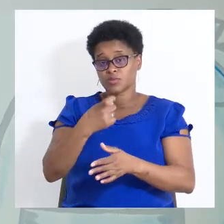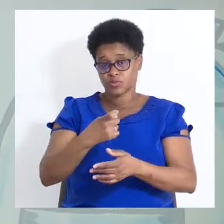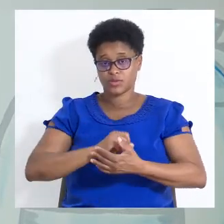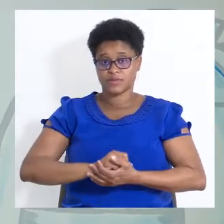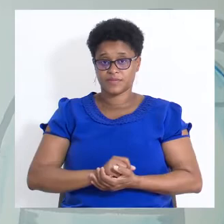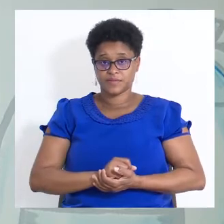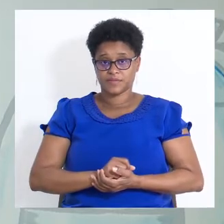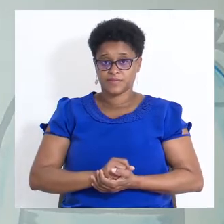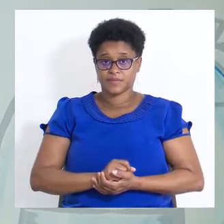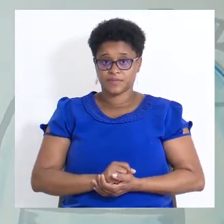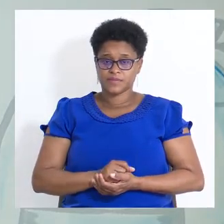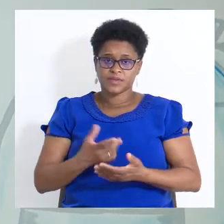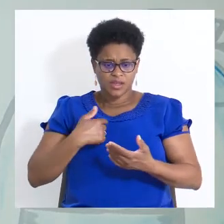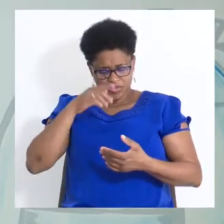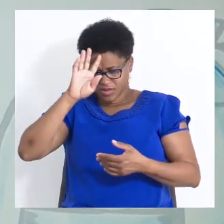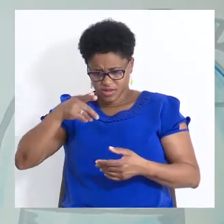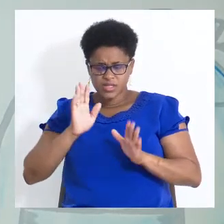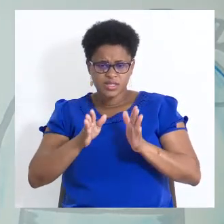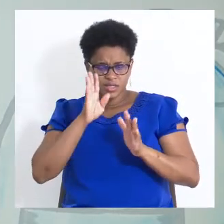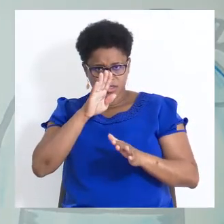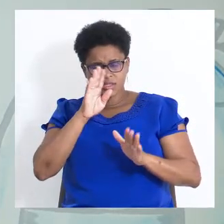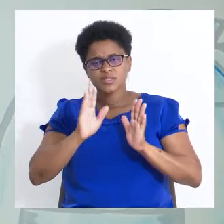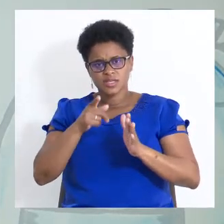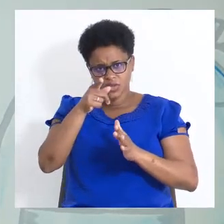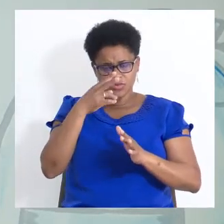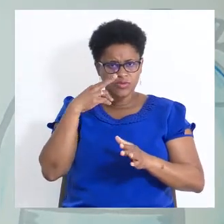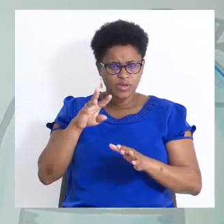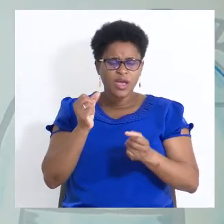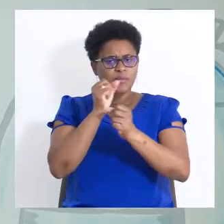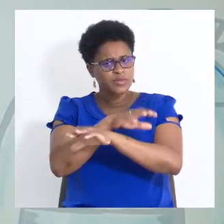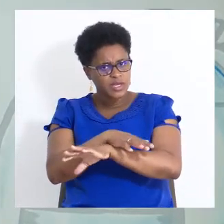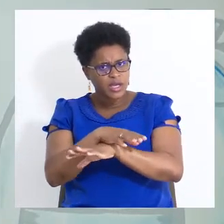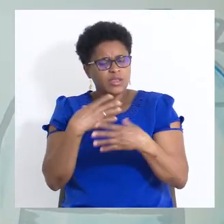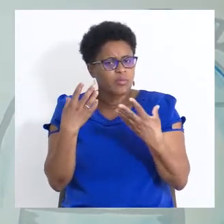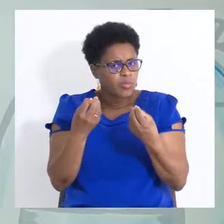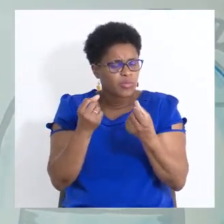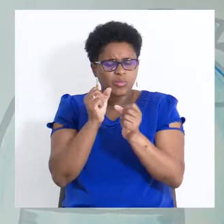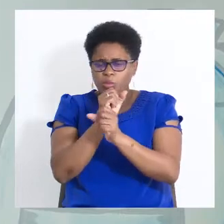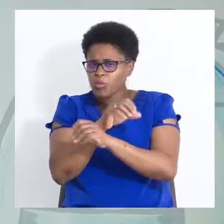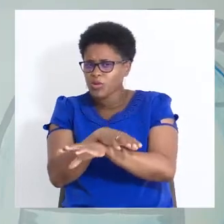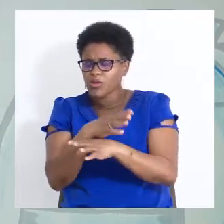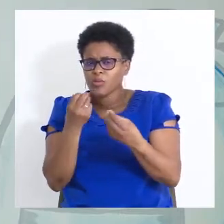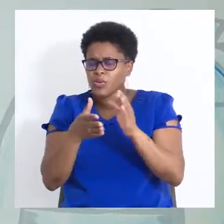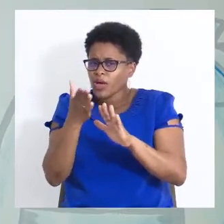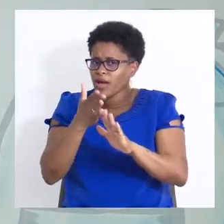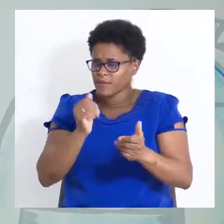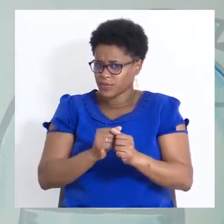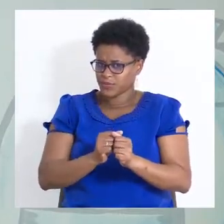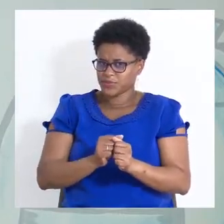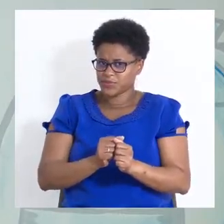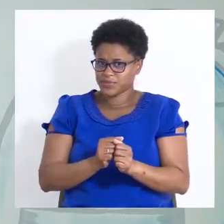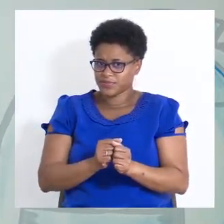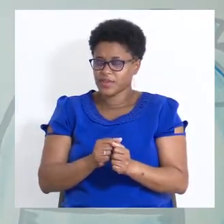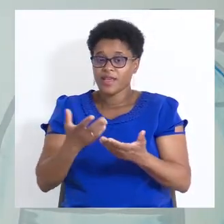essas perguntas. Eu não sei se já reparaste, mas a publicidade é tão publicitária, tão